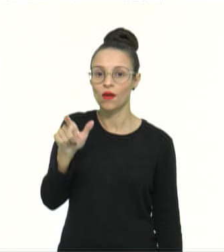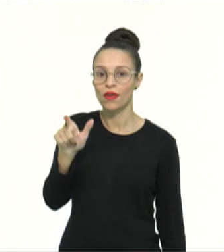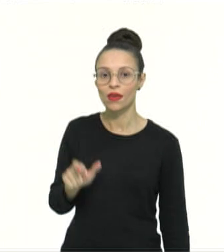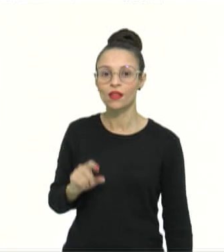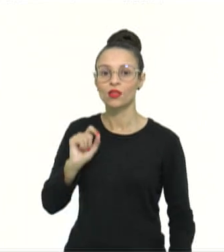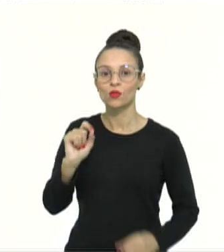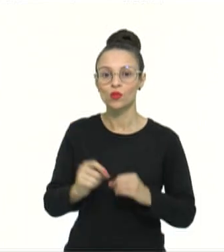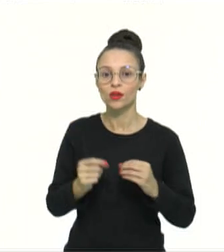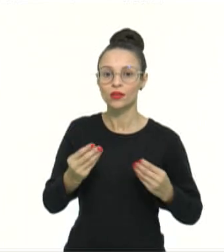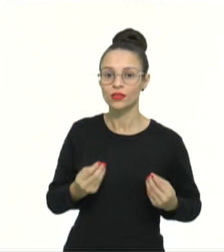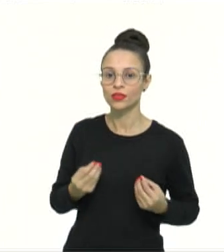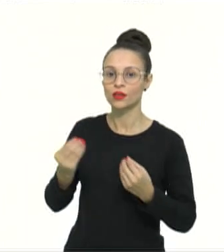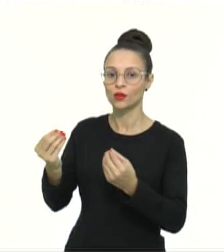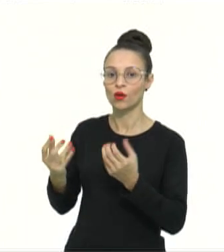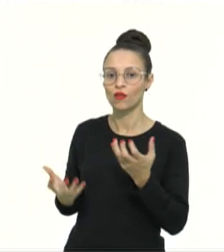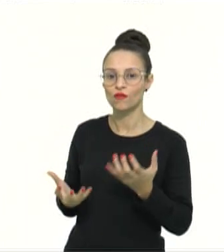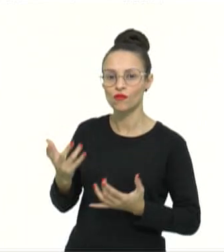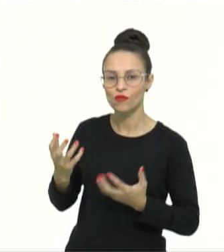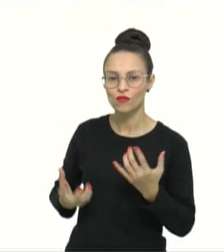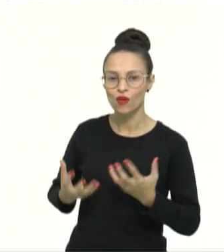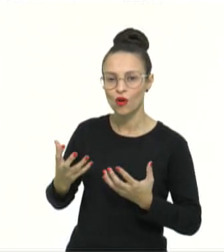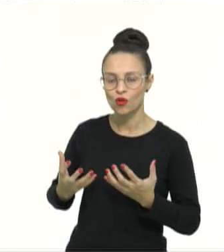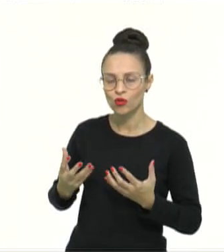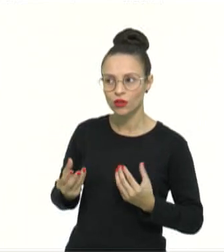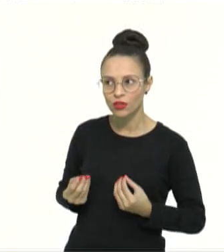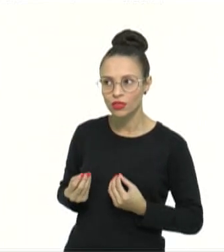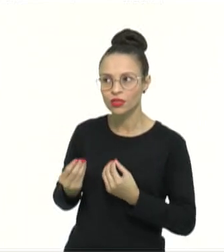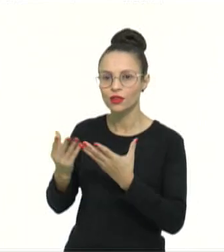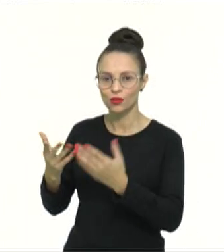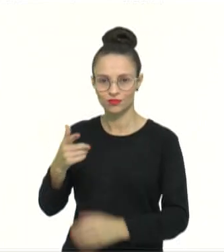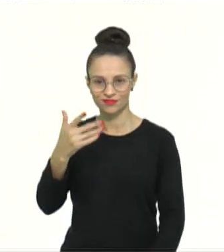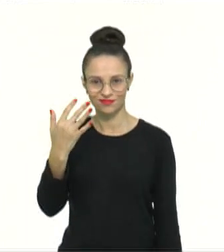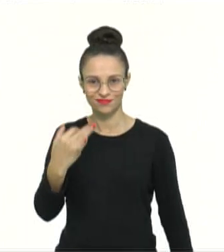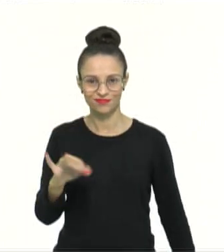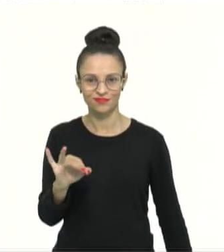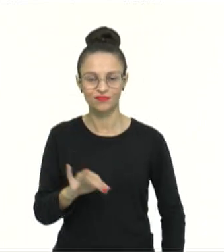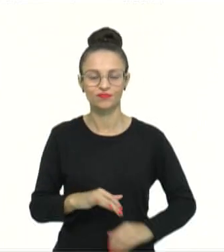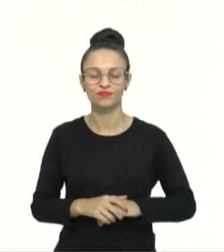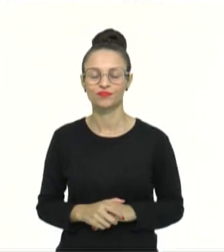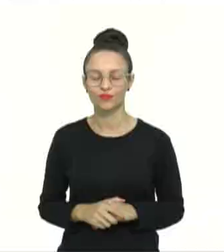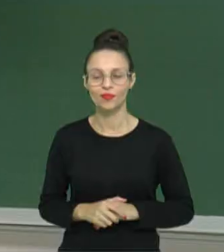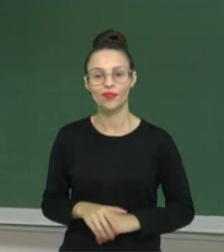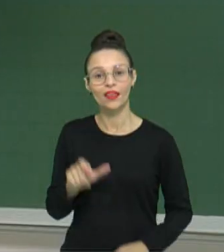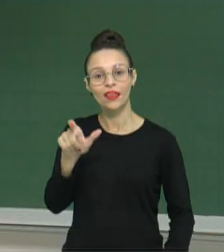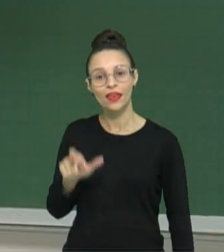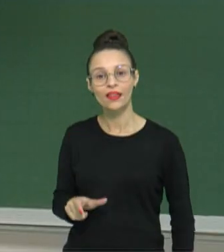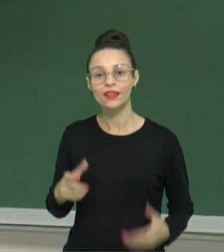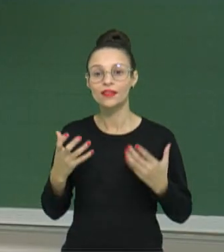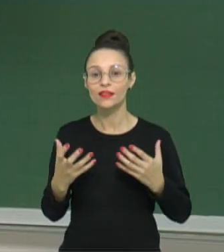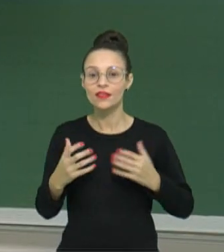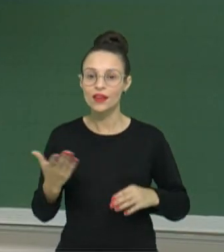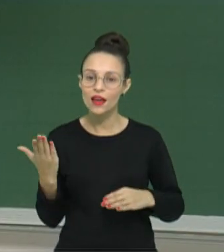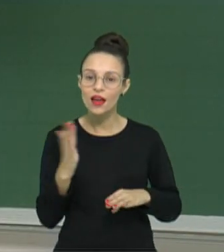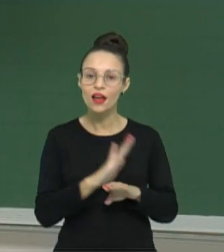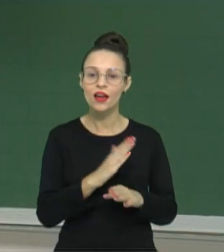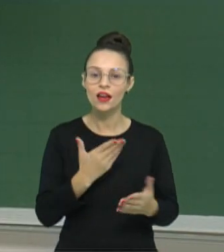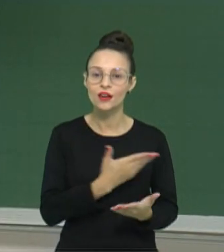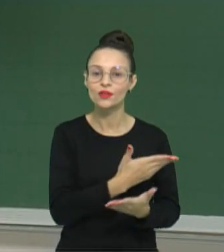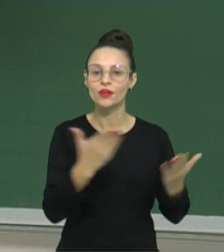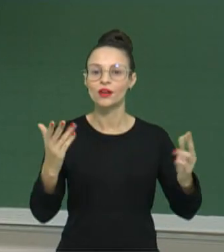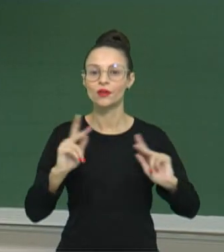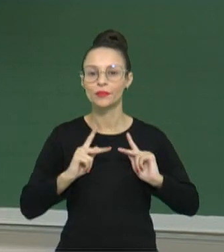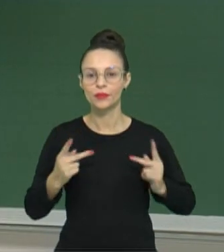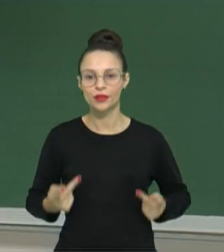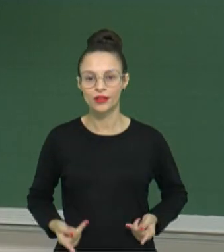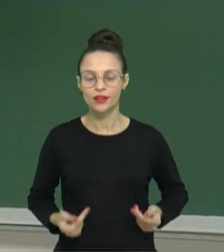entregou o fogo, princípio de todas as artes à humanidade, você acertou. O Prometeu quis ajudar a humanidade entregando fogo